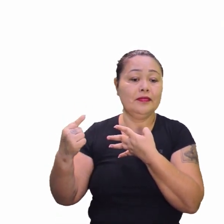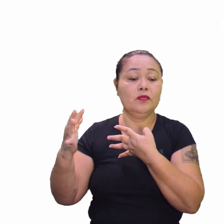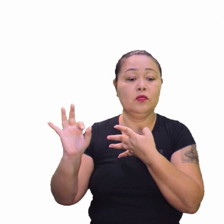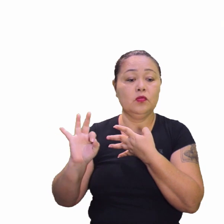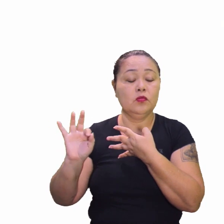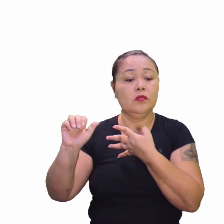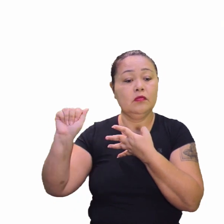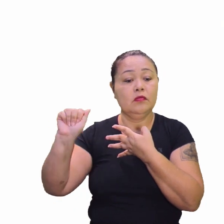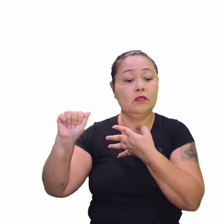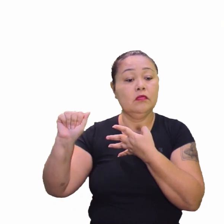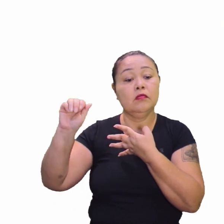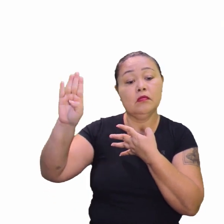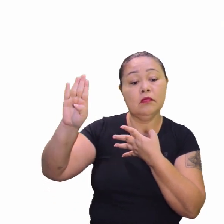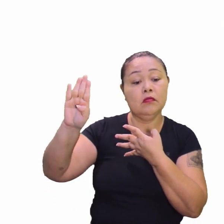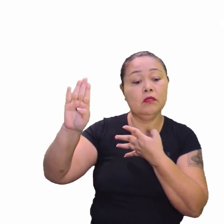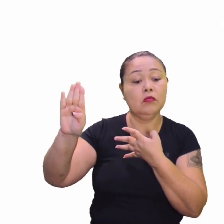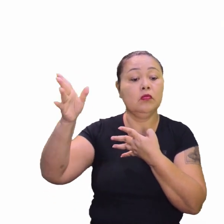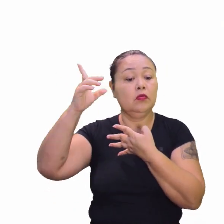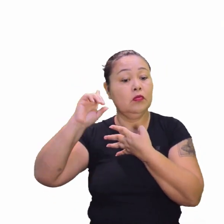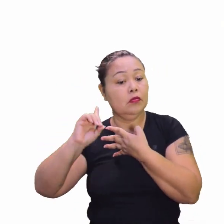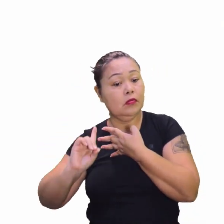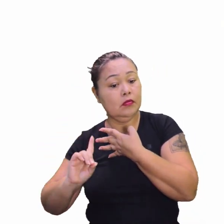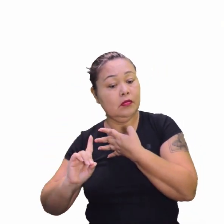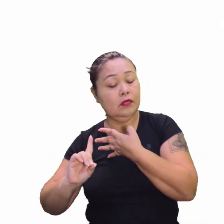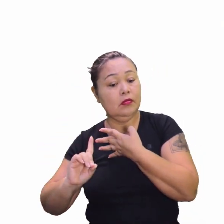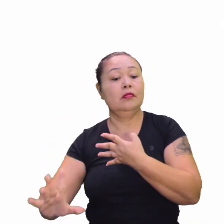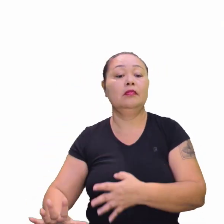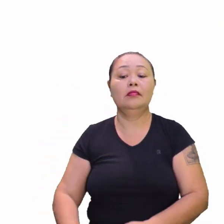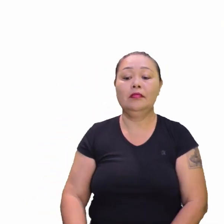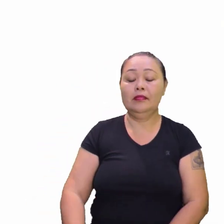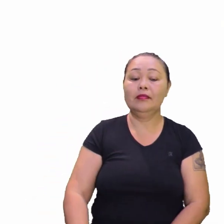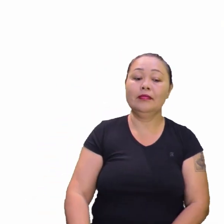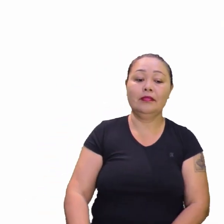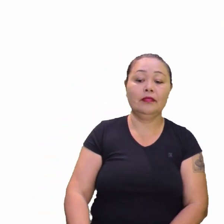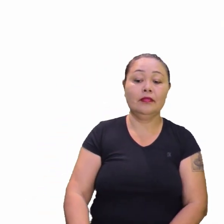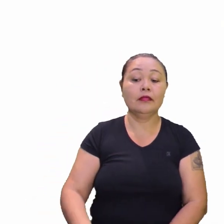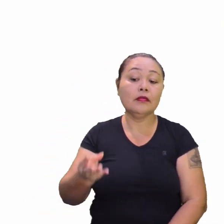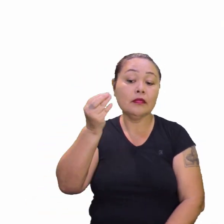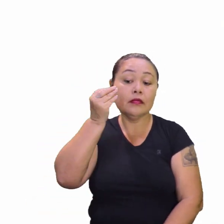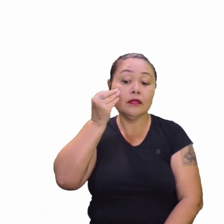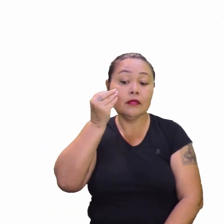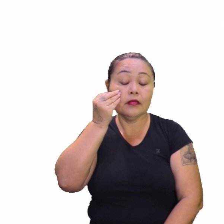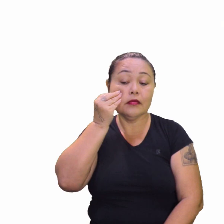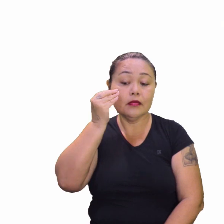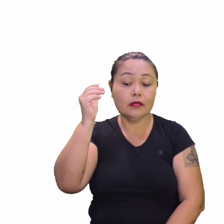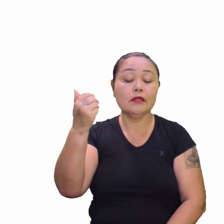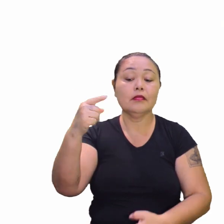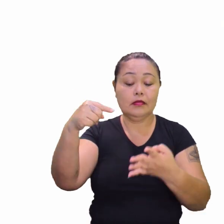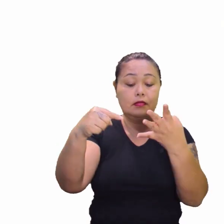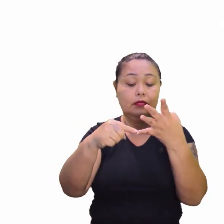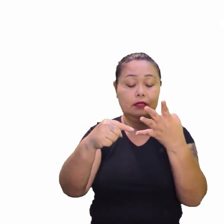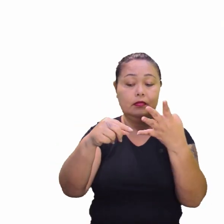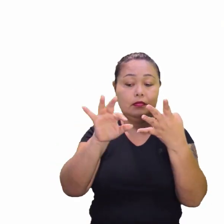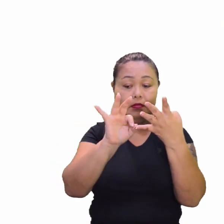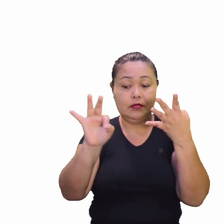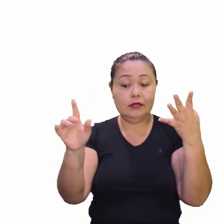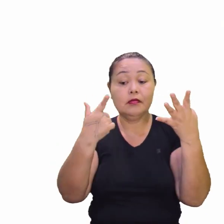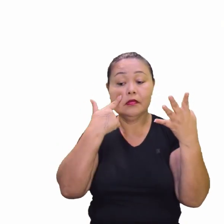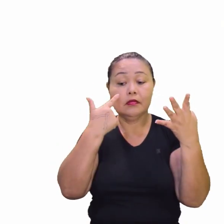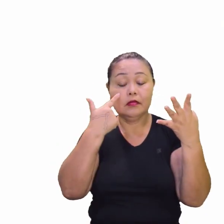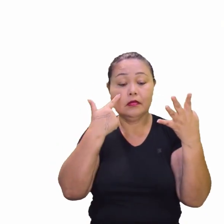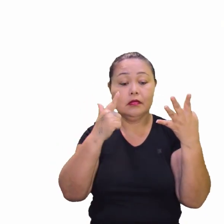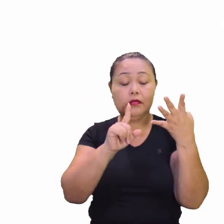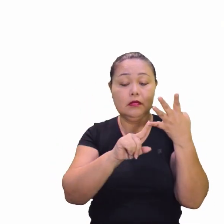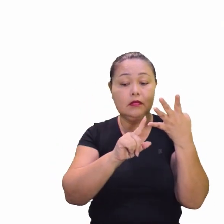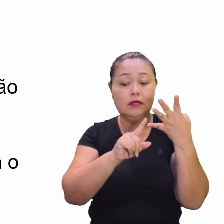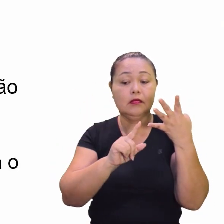Então, exatamente. eliminou. Agora só pode ser a B ou a D. Agora tem que analisar a 4. Tem que analisar a 4. Essa